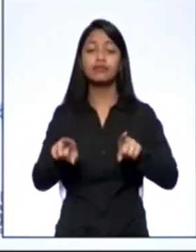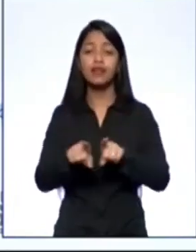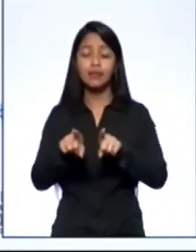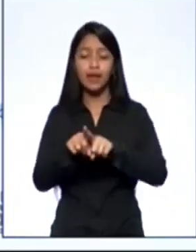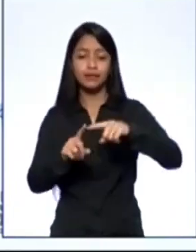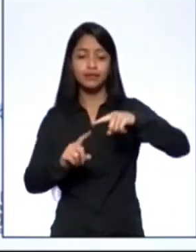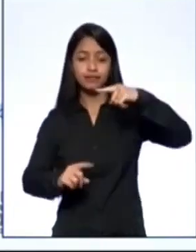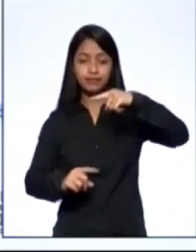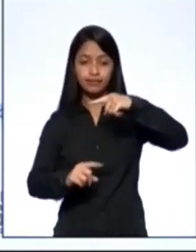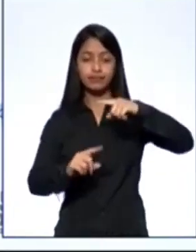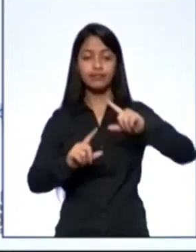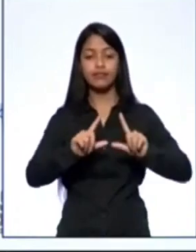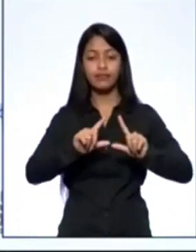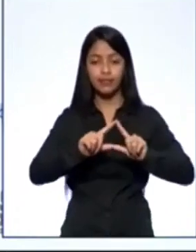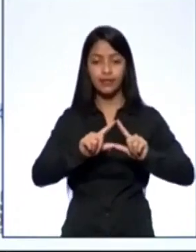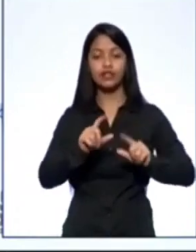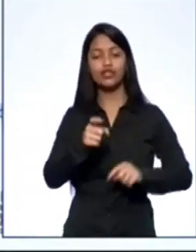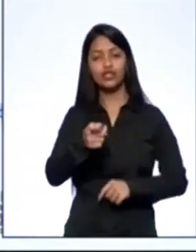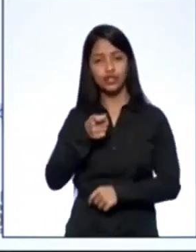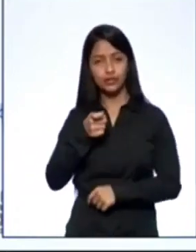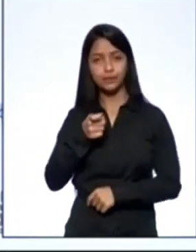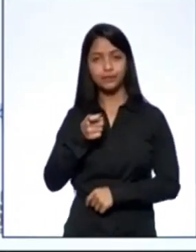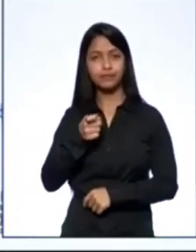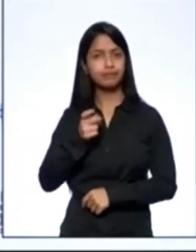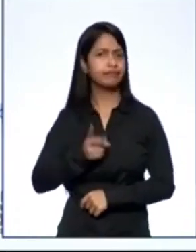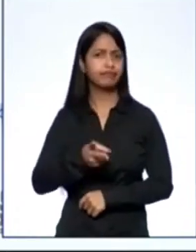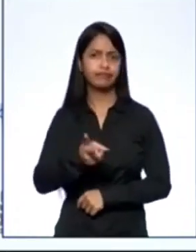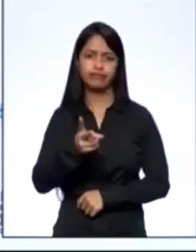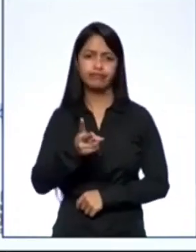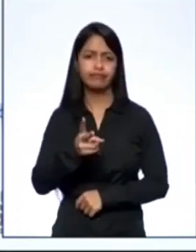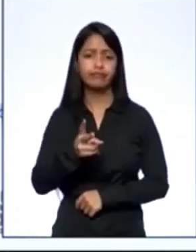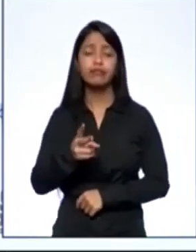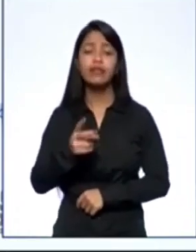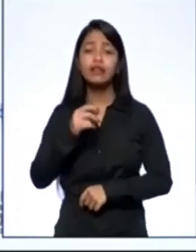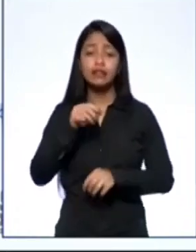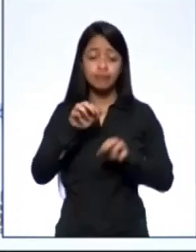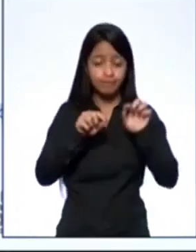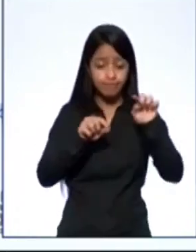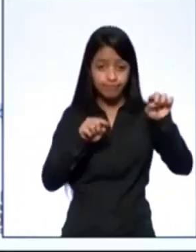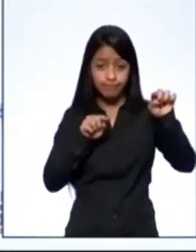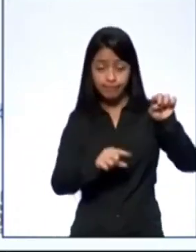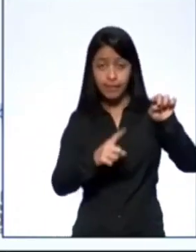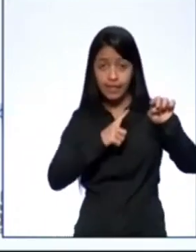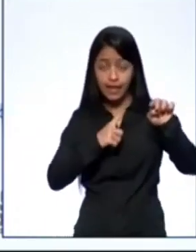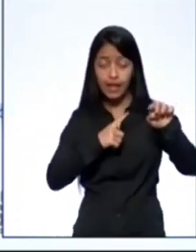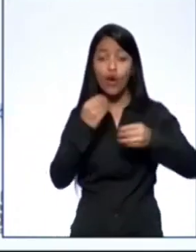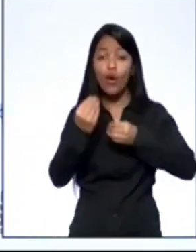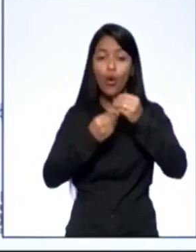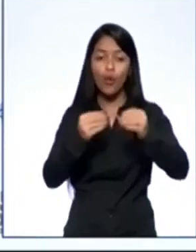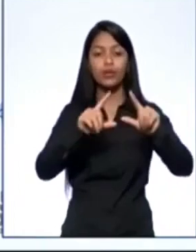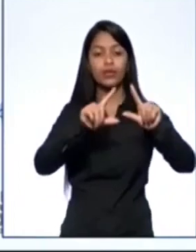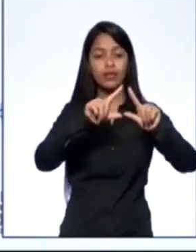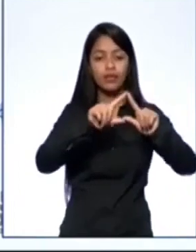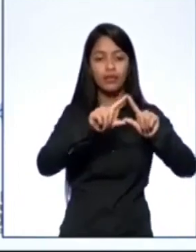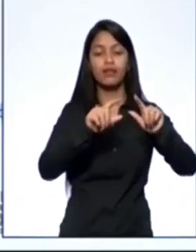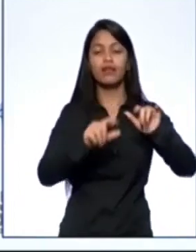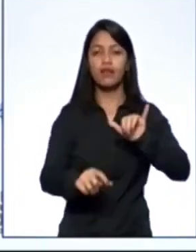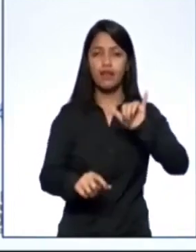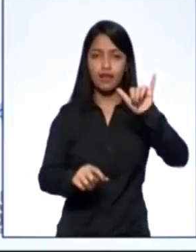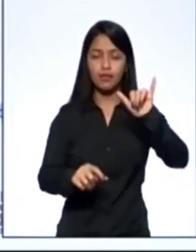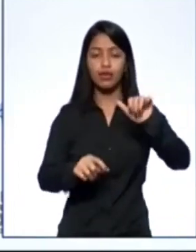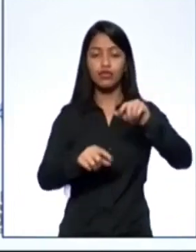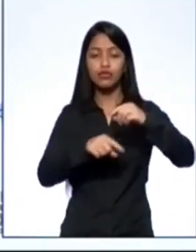que você pegar: sempre que você pegar: você faz Delta a y / Delta x